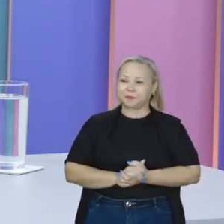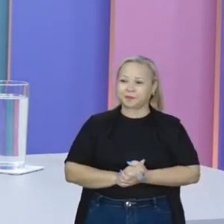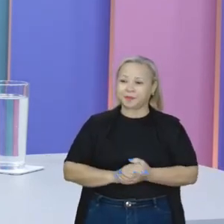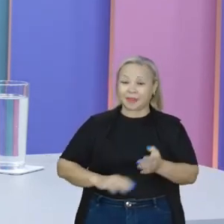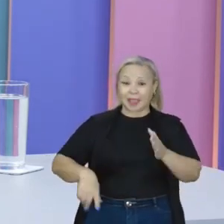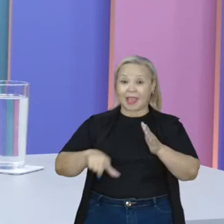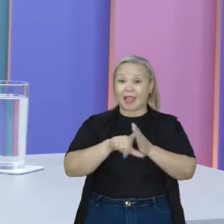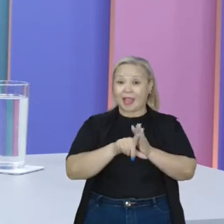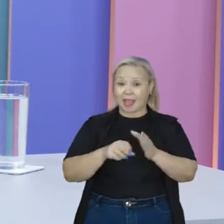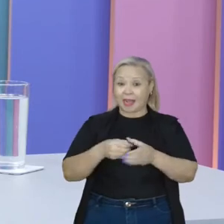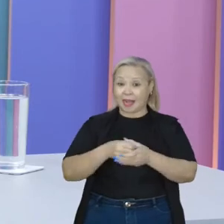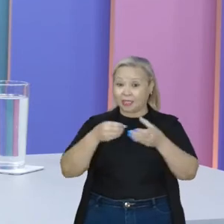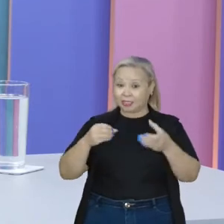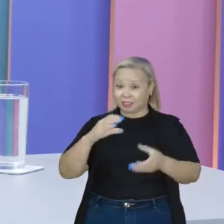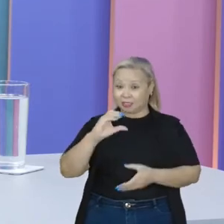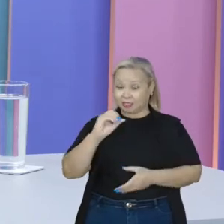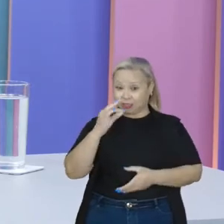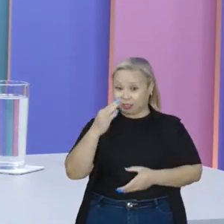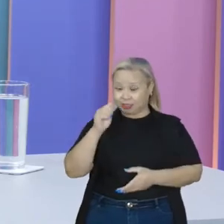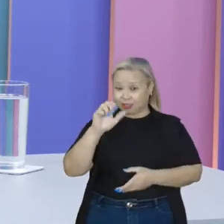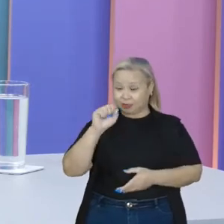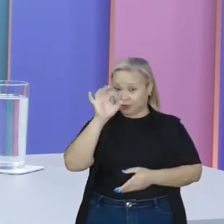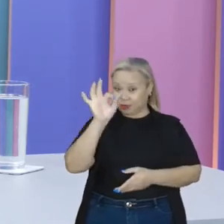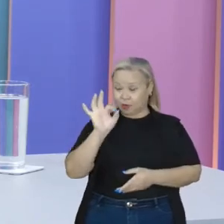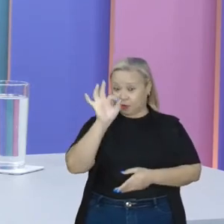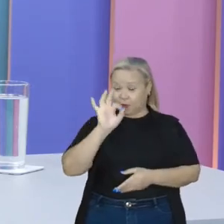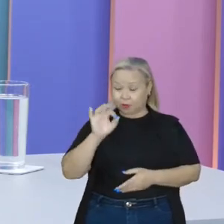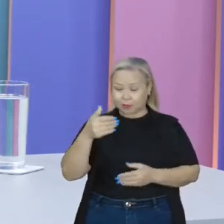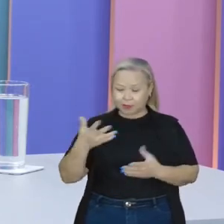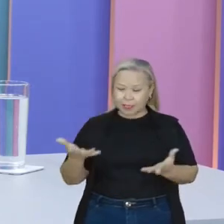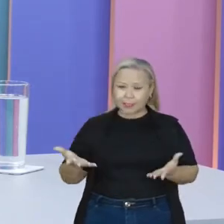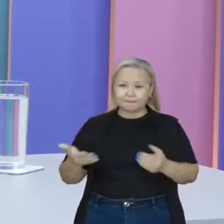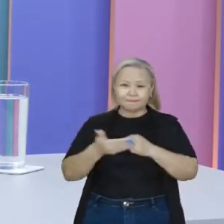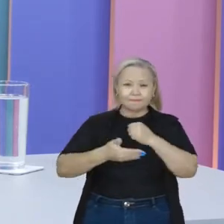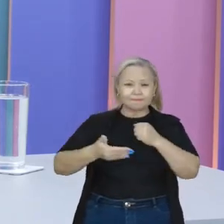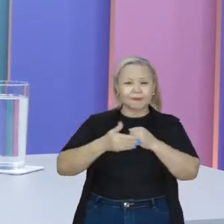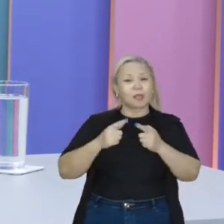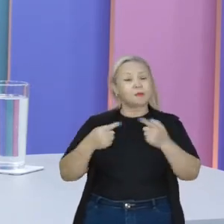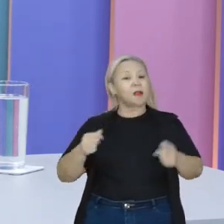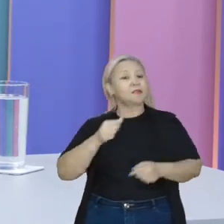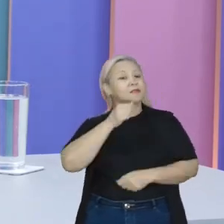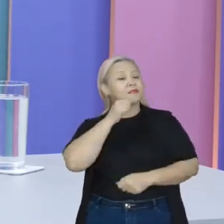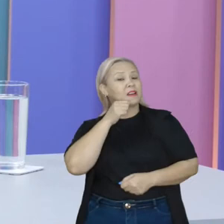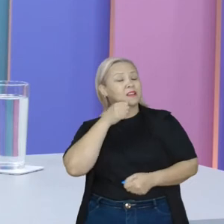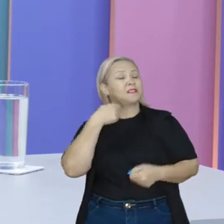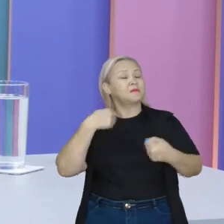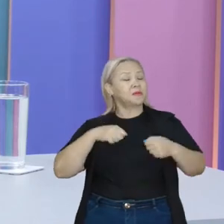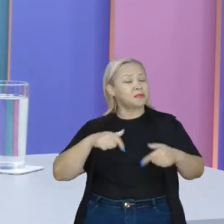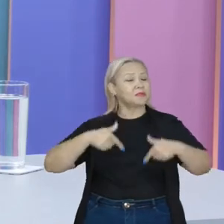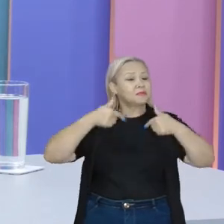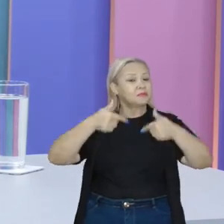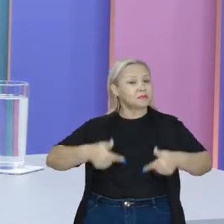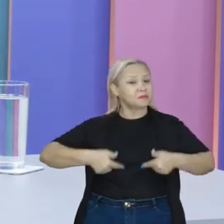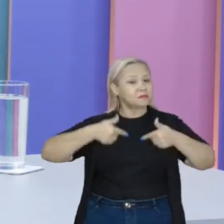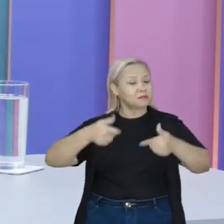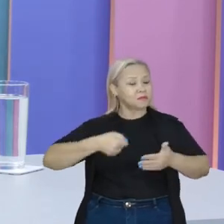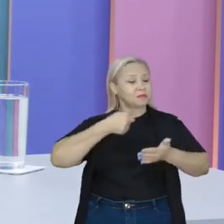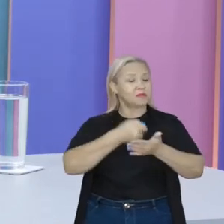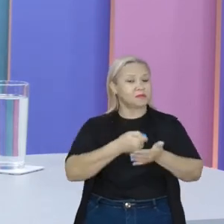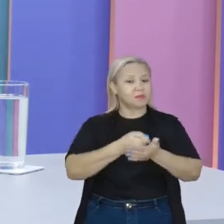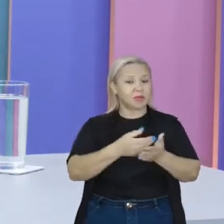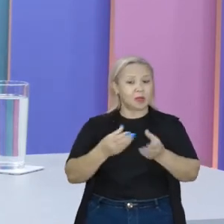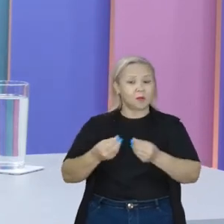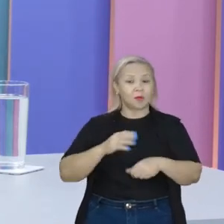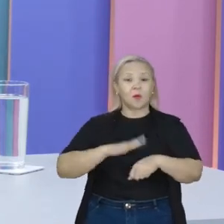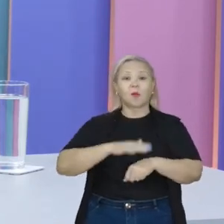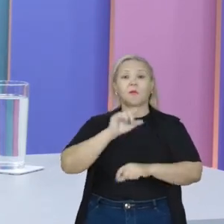de cotas é fundamental, mas também nós precisamos lutar muito dentro do Congresso, porque mais do que lei de